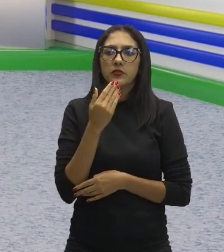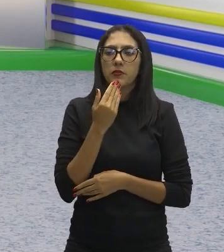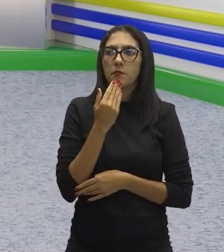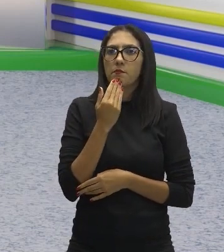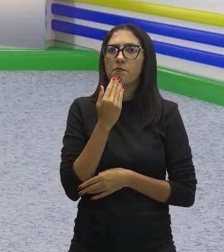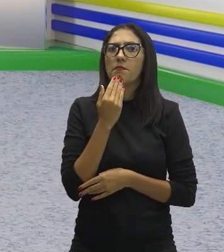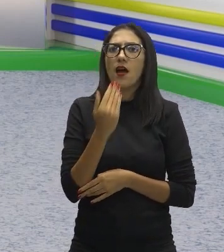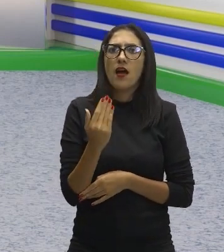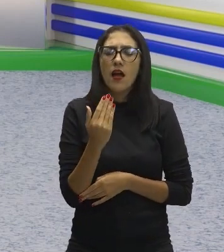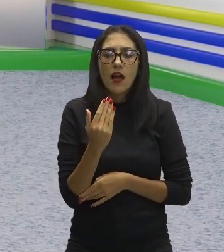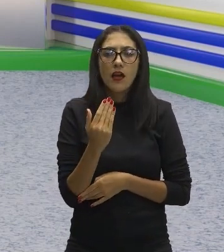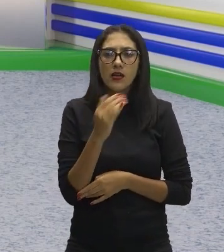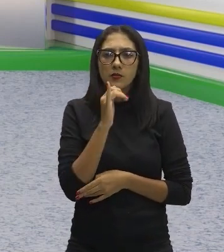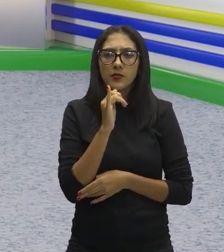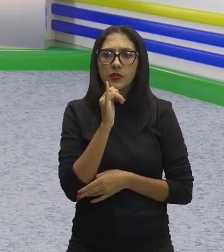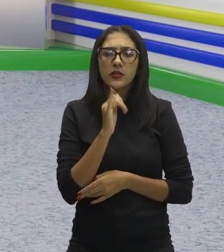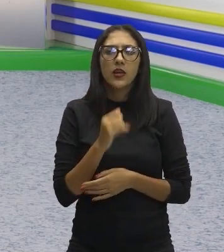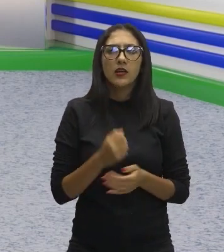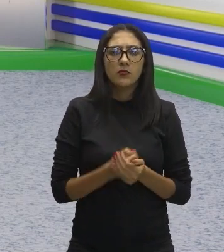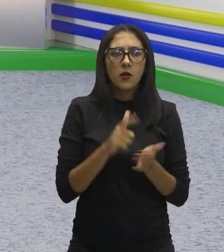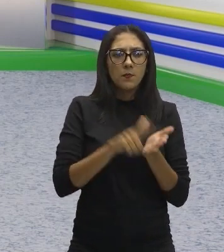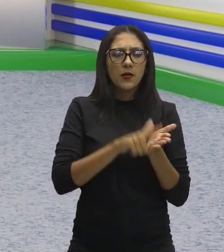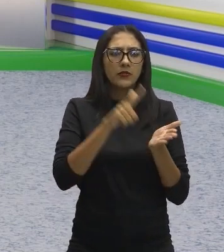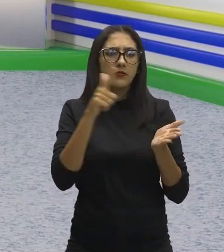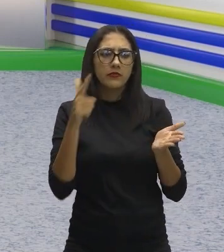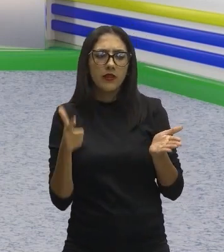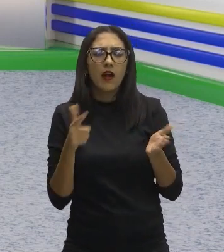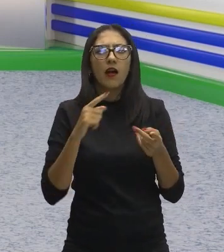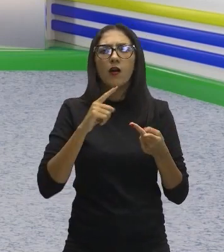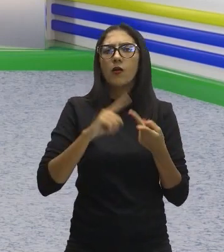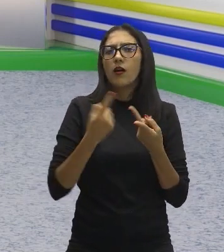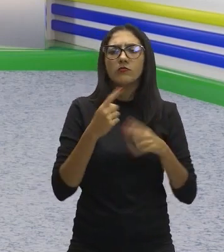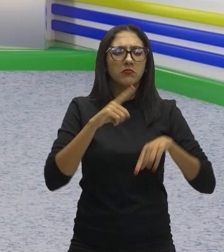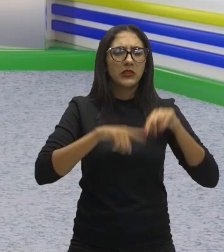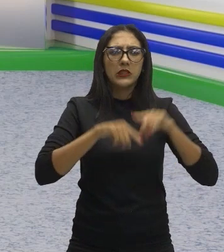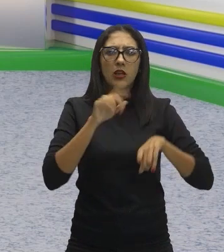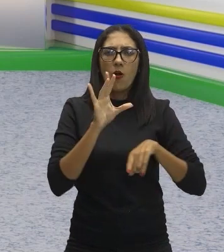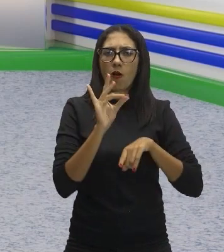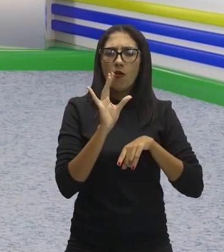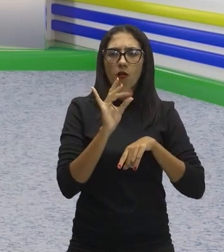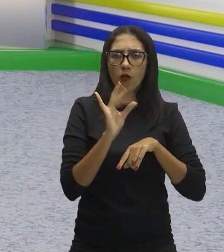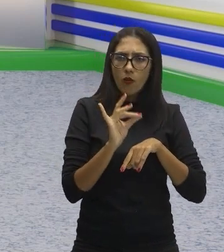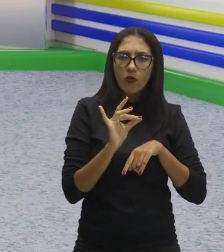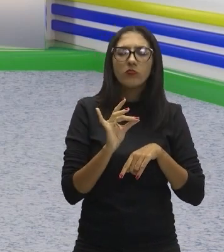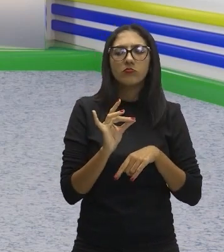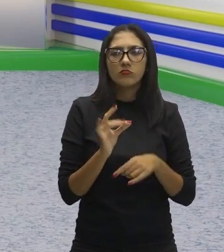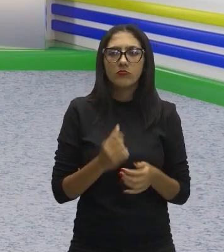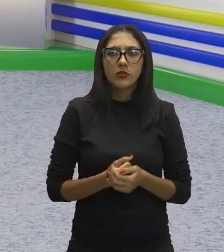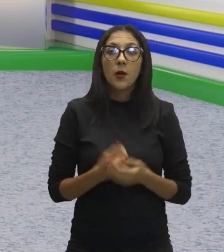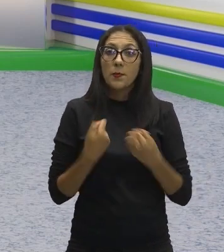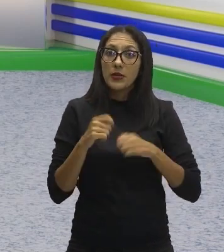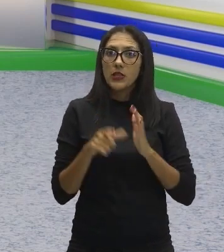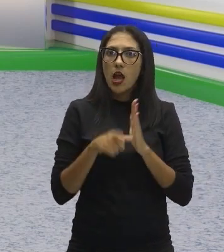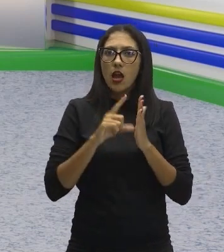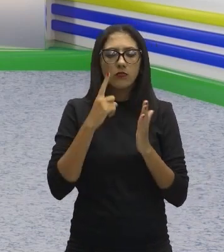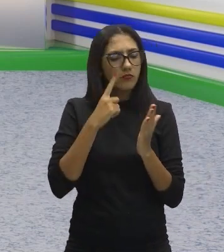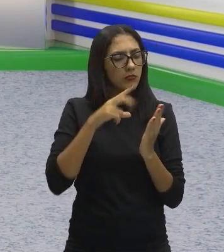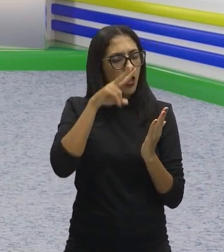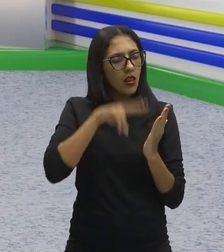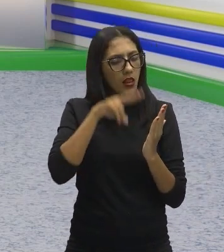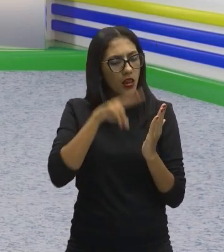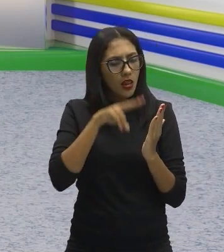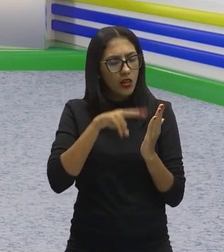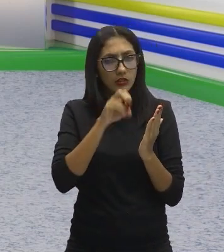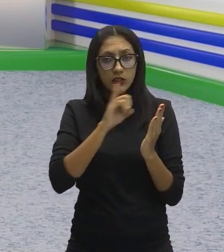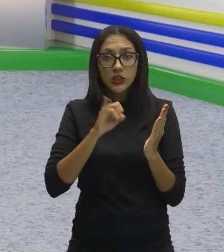pediu para os alunos trazerem jornal ou durex. Então, é importante o professor se antecipar para saber se, né, se o professor